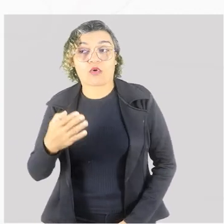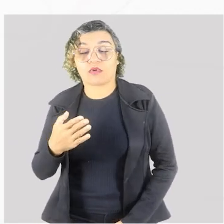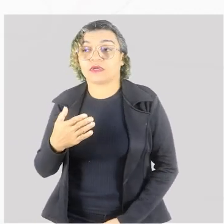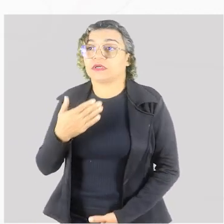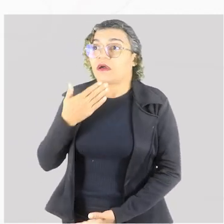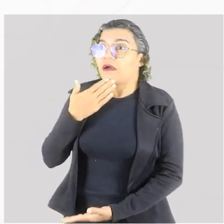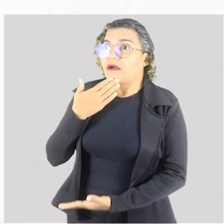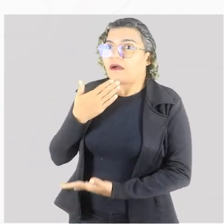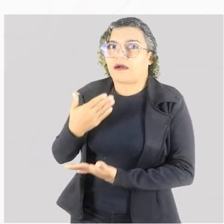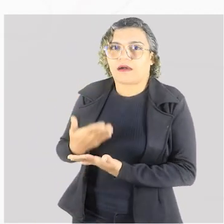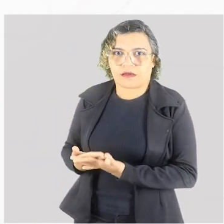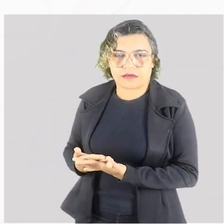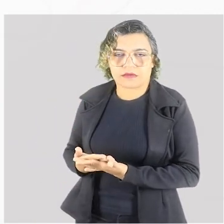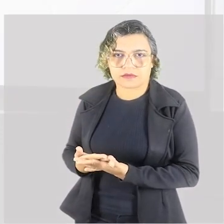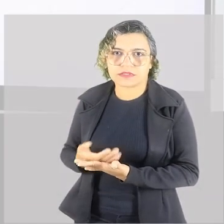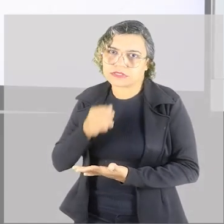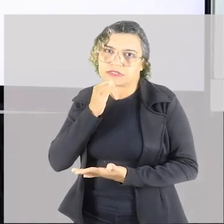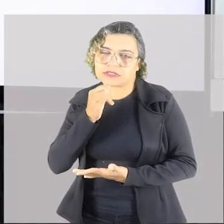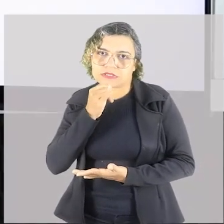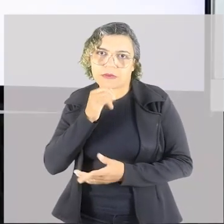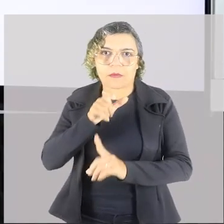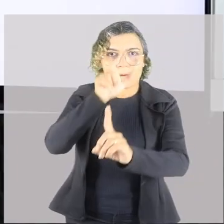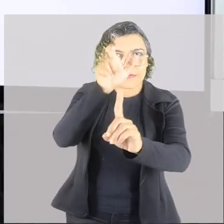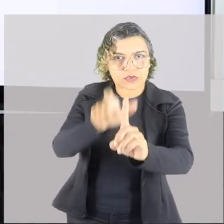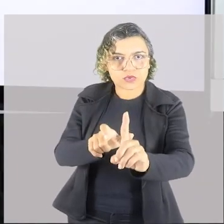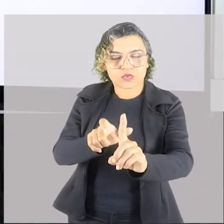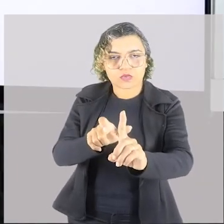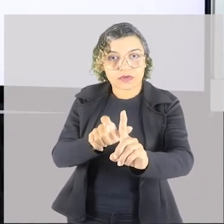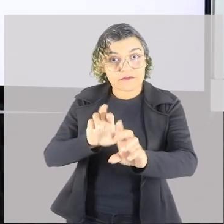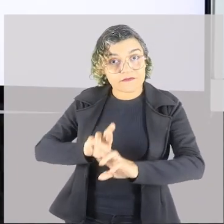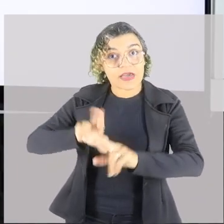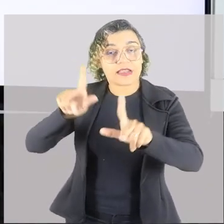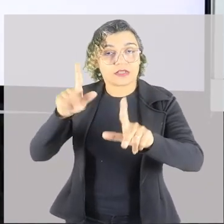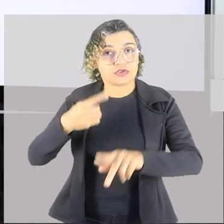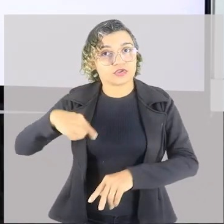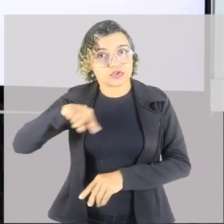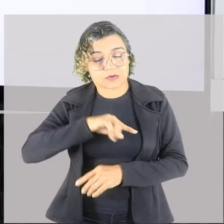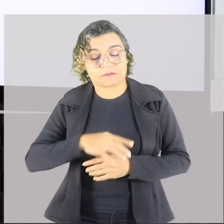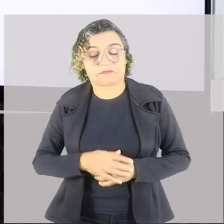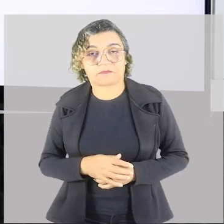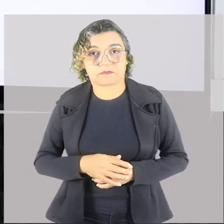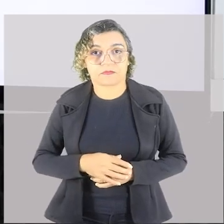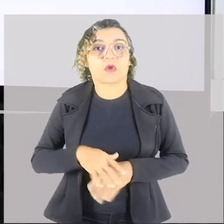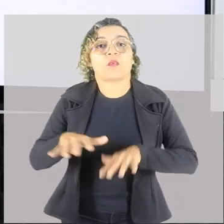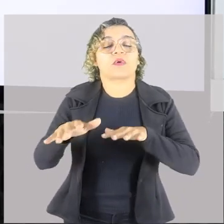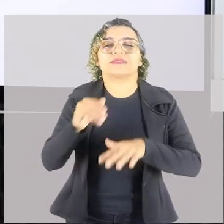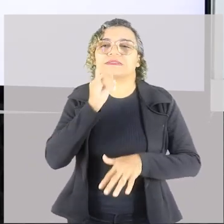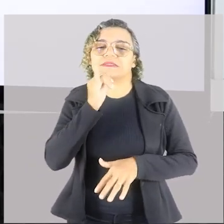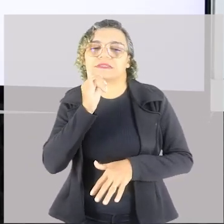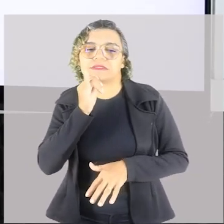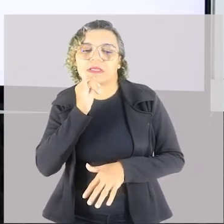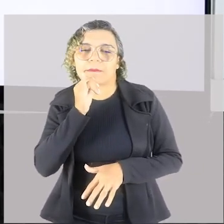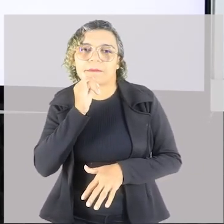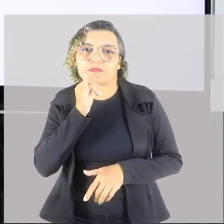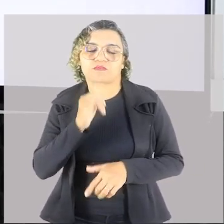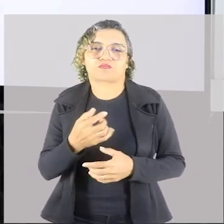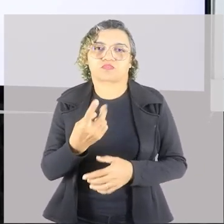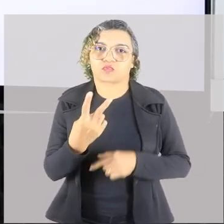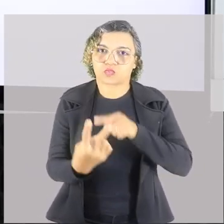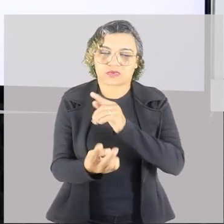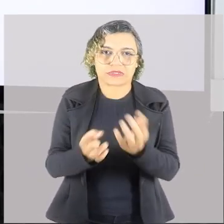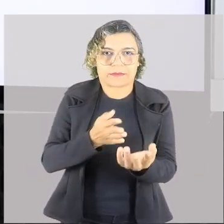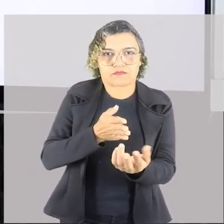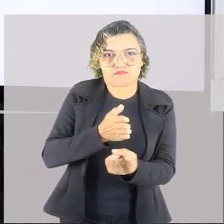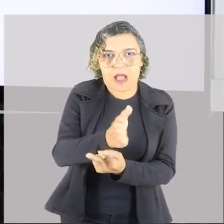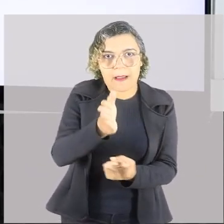fascinação pelo outro, por aquele que é diferente de nós. E esse movimento, esse duplo movimento, ele é muito percebido ao